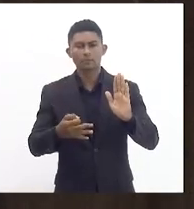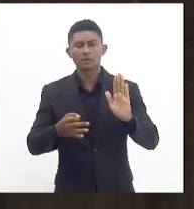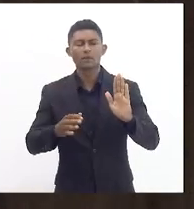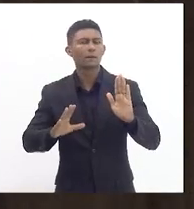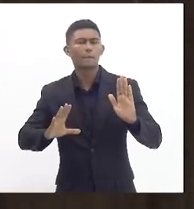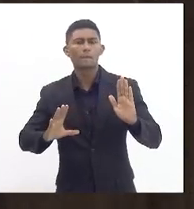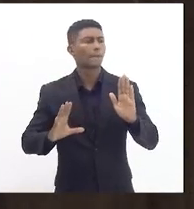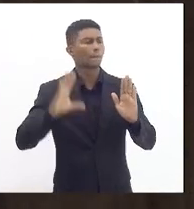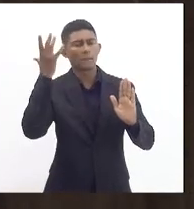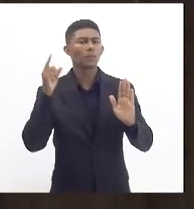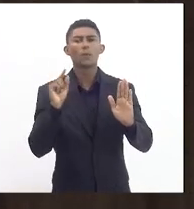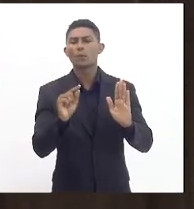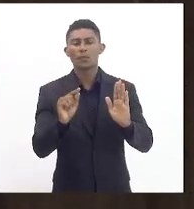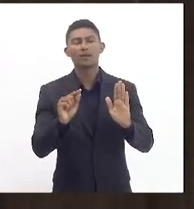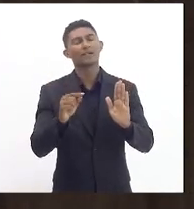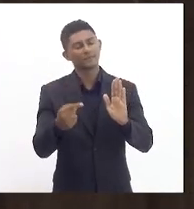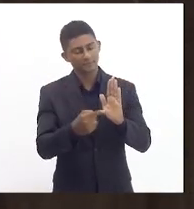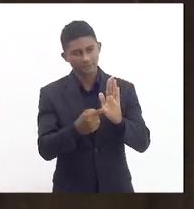ocorrido na